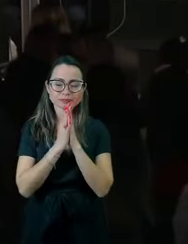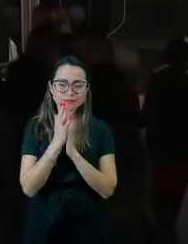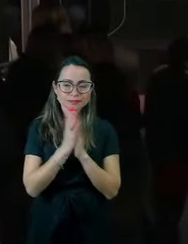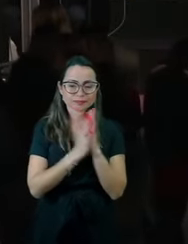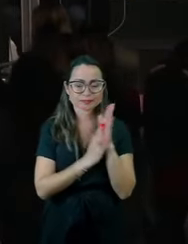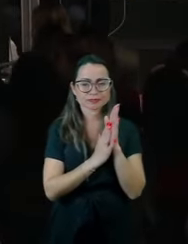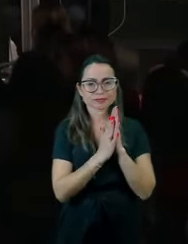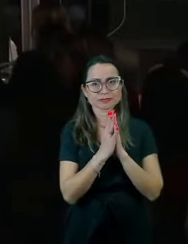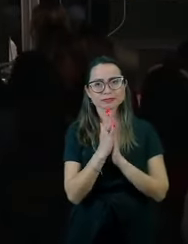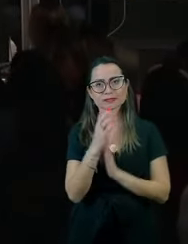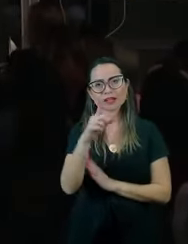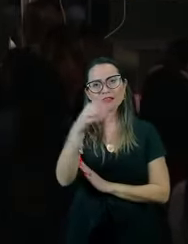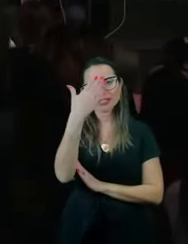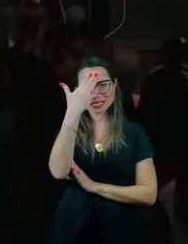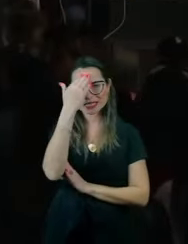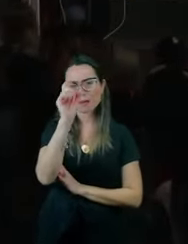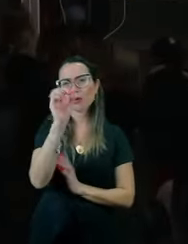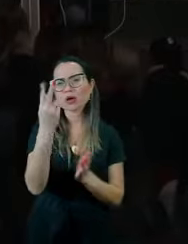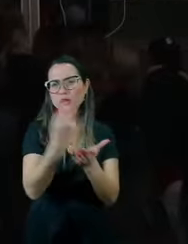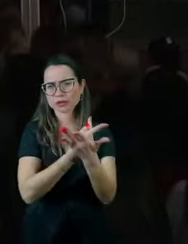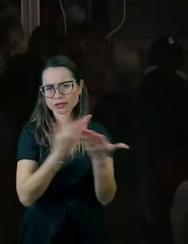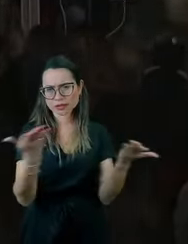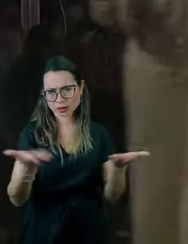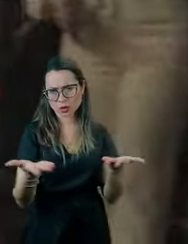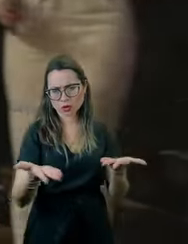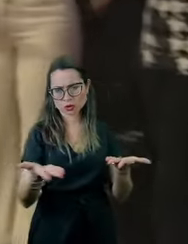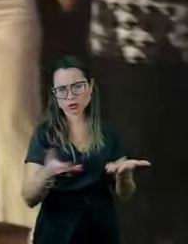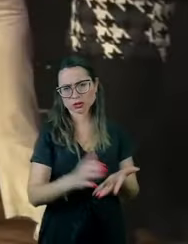Sabe o que é que está acontecendo hoje?